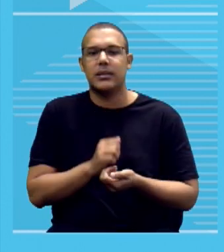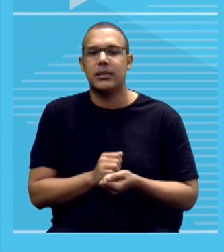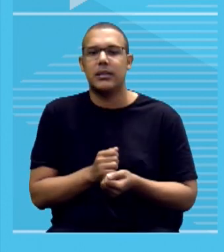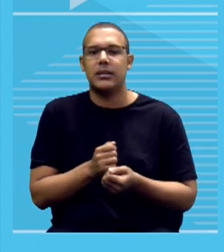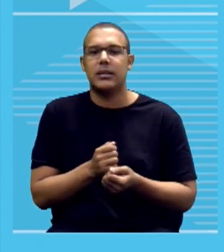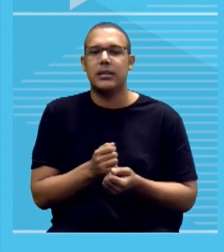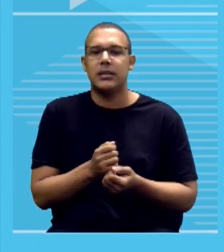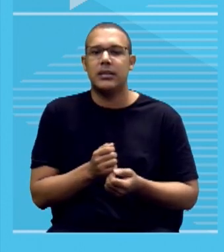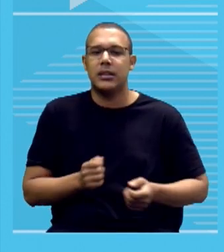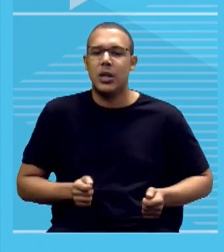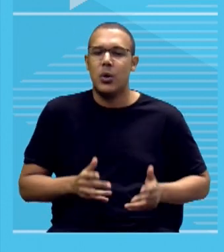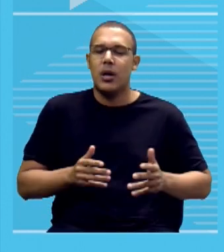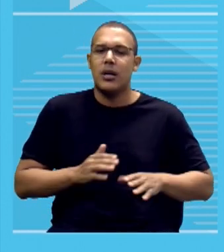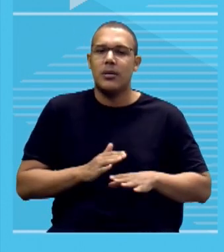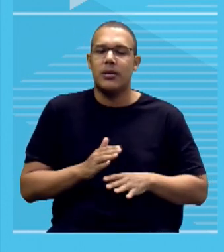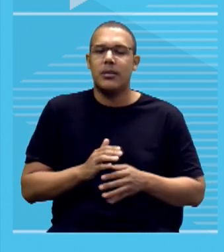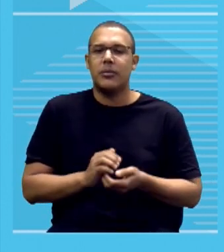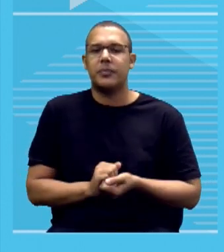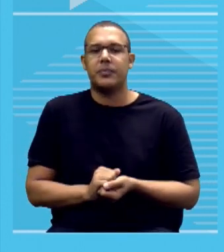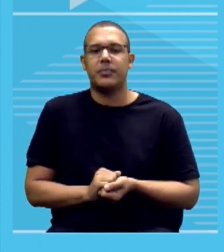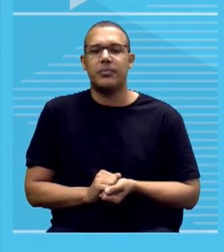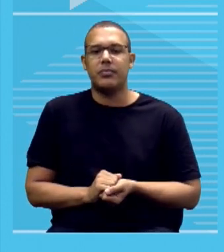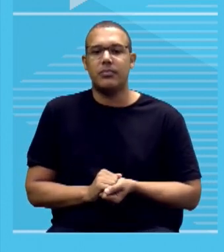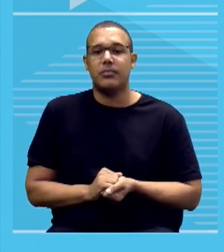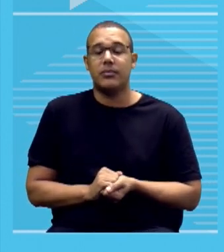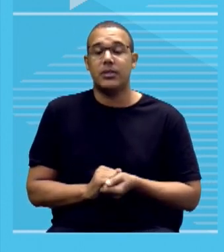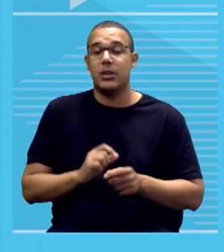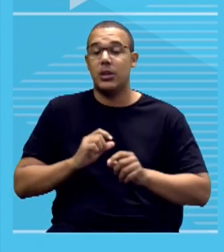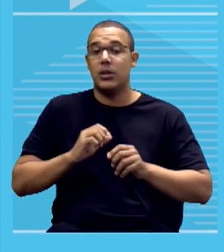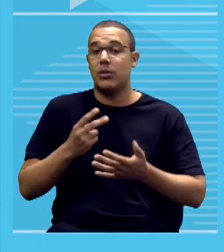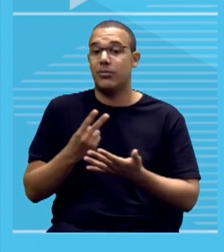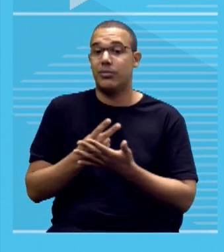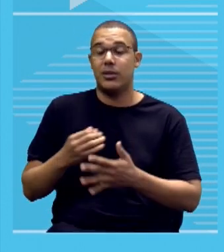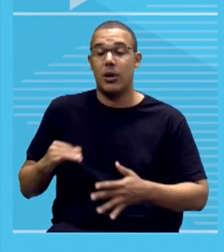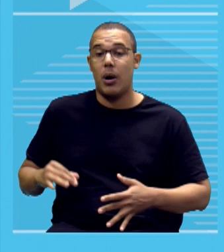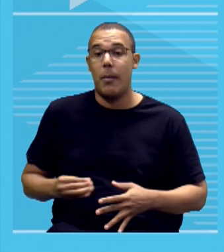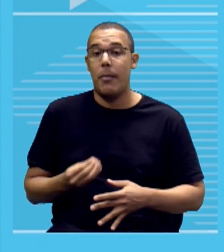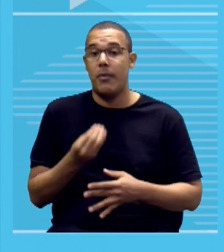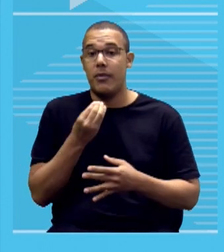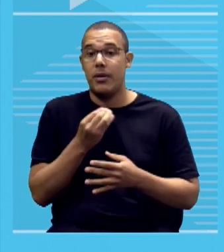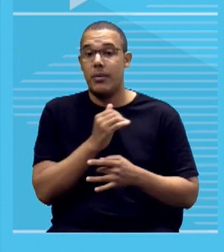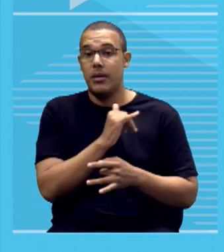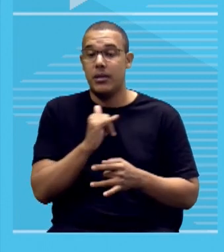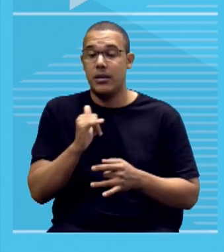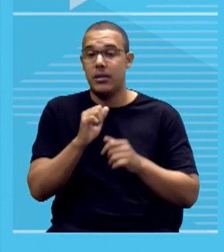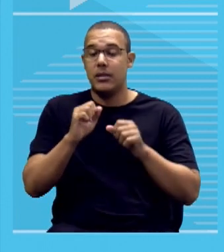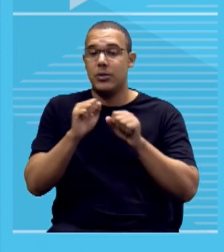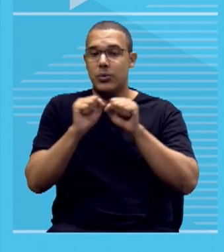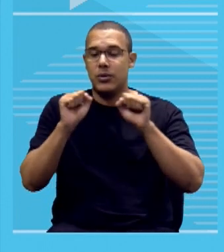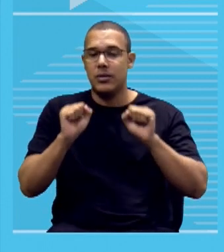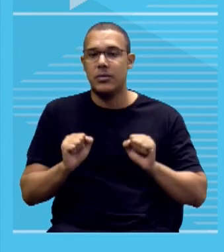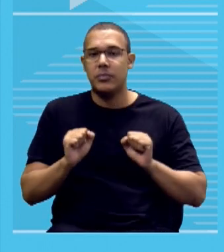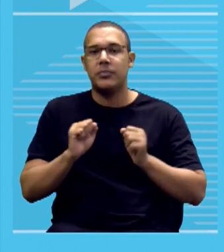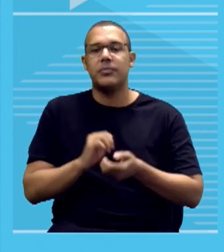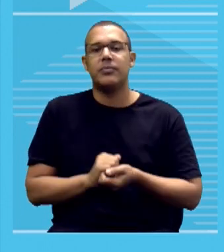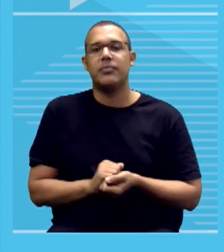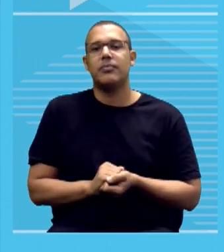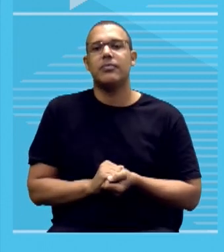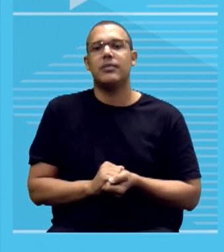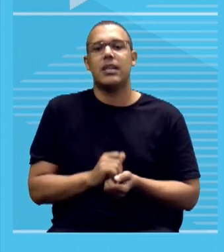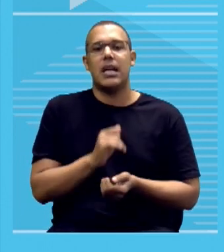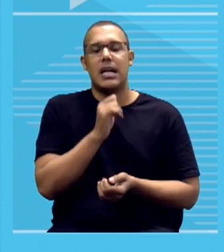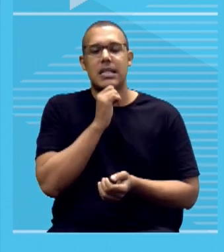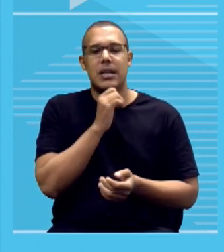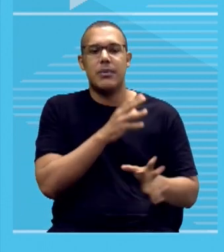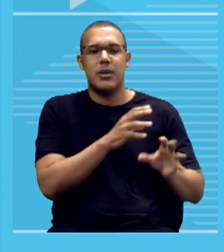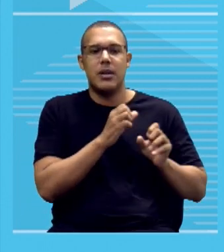negativo. Eu não consigo ter um aproveitamento daquela energia cedida ao sistema. Então, se eu recebo X